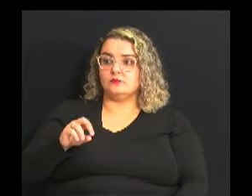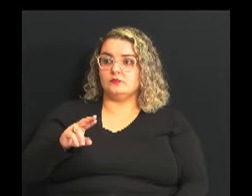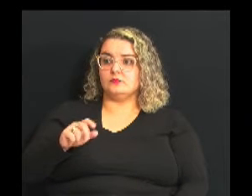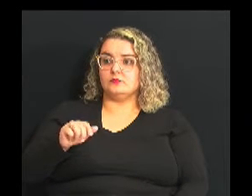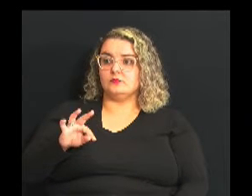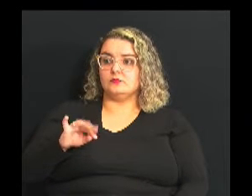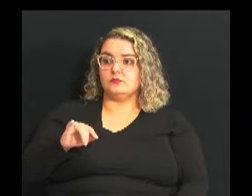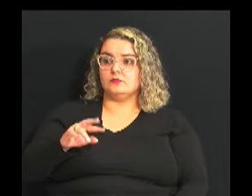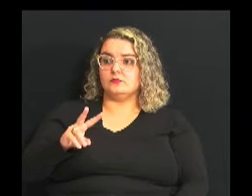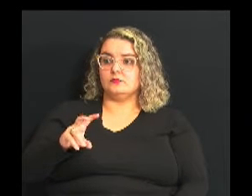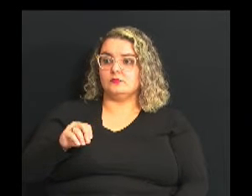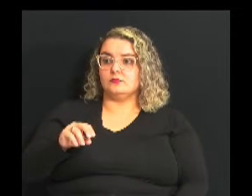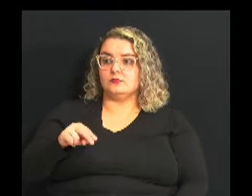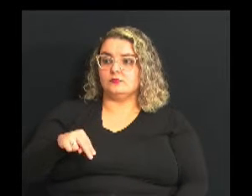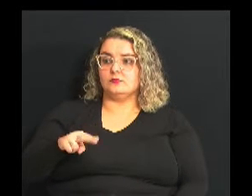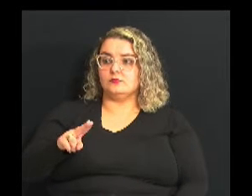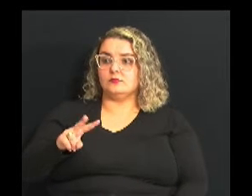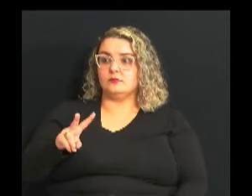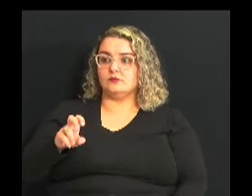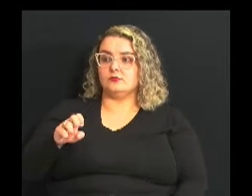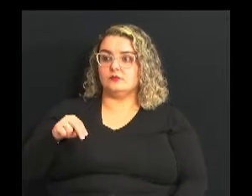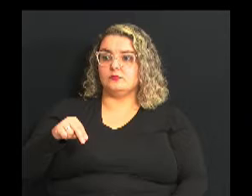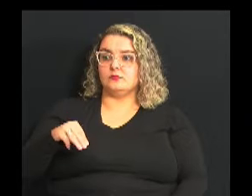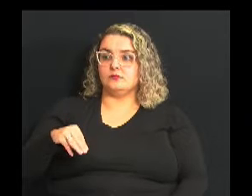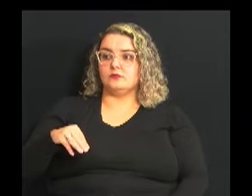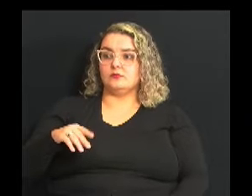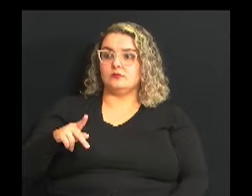processos licitatórios longos, né? Eles ainda não